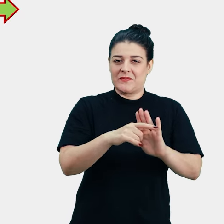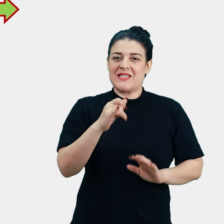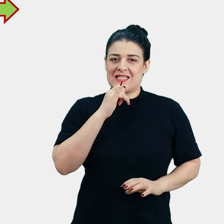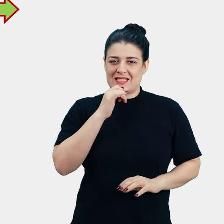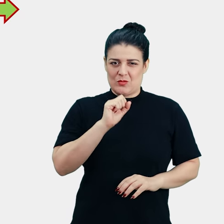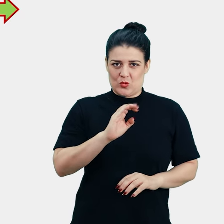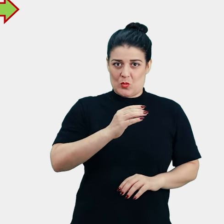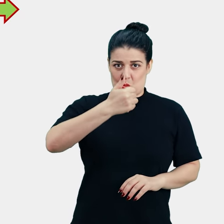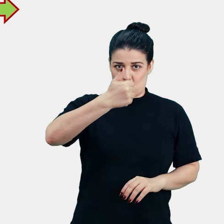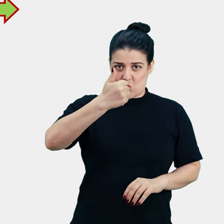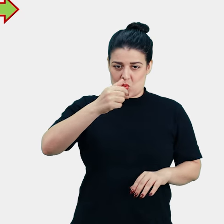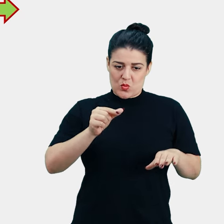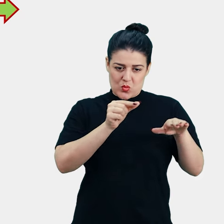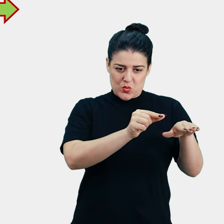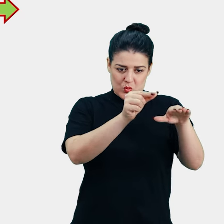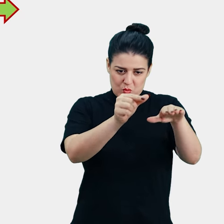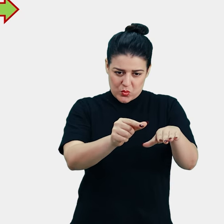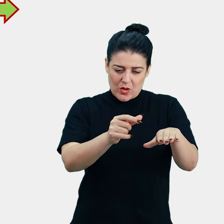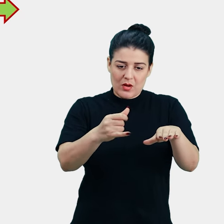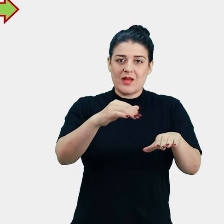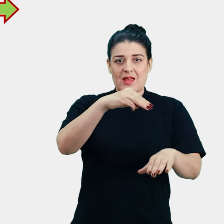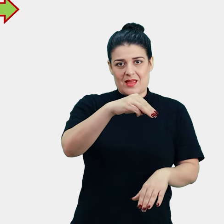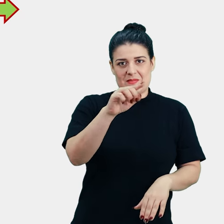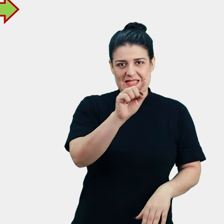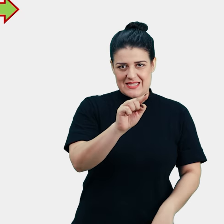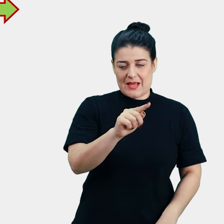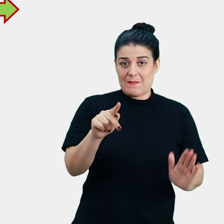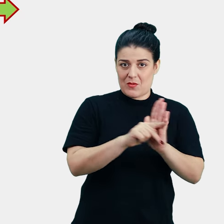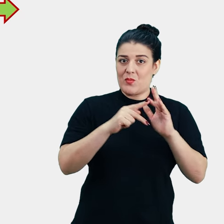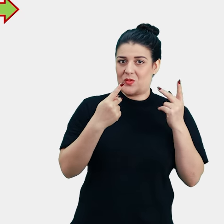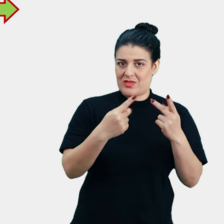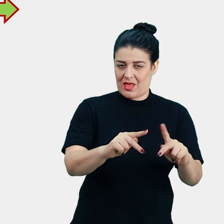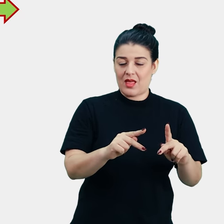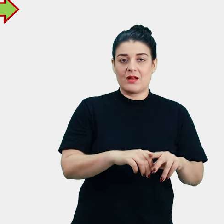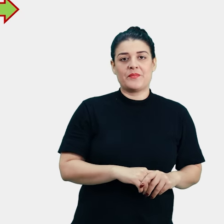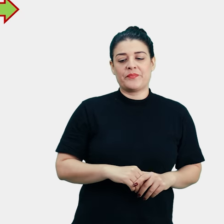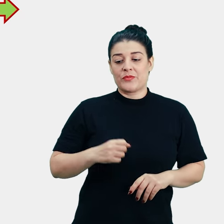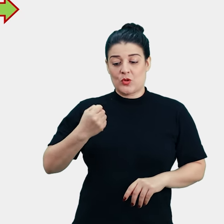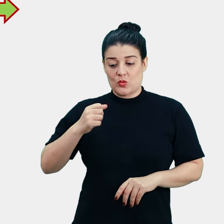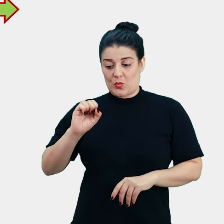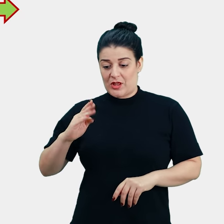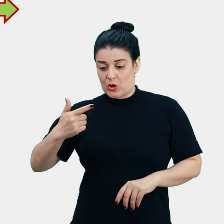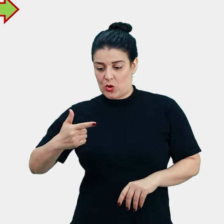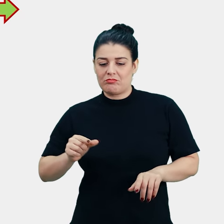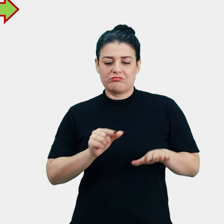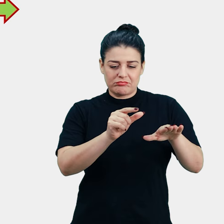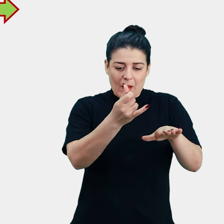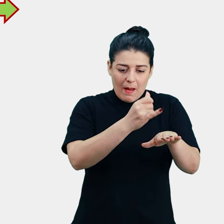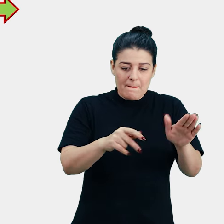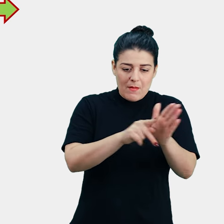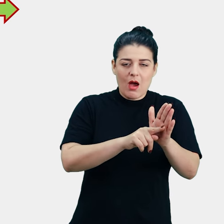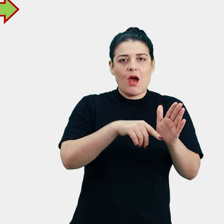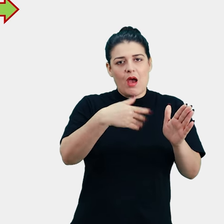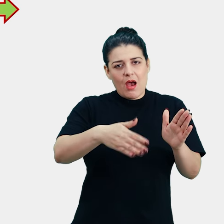um entrou, foi ionizada, ela vai ter um MZ dela. A substância 2 veio, foi ionizada. E